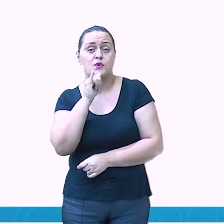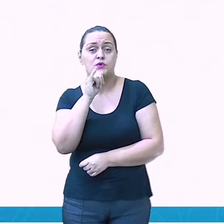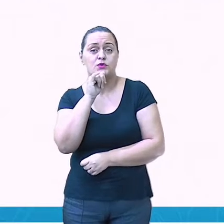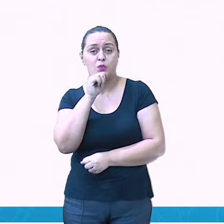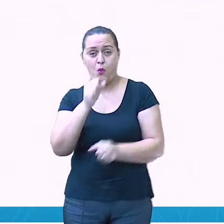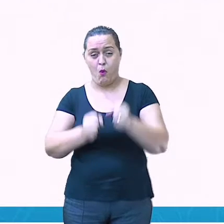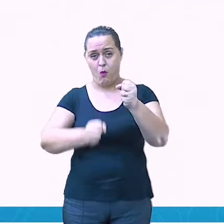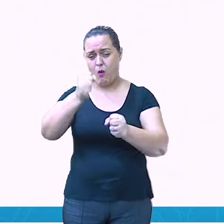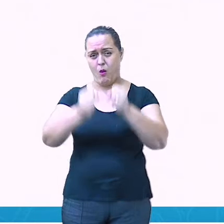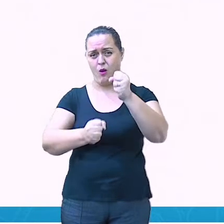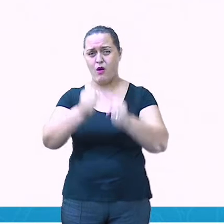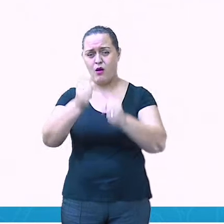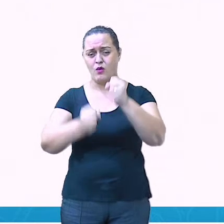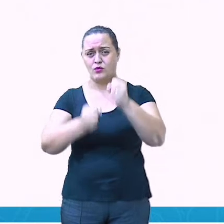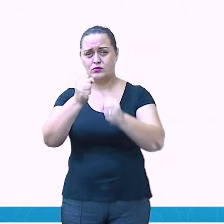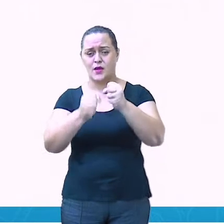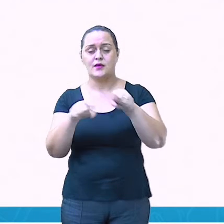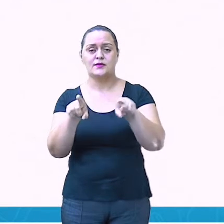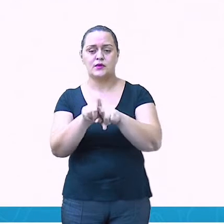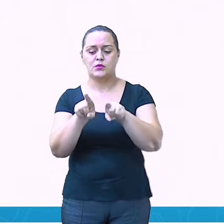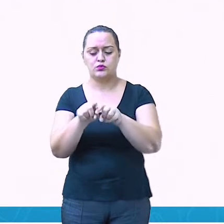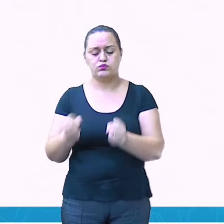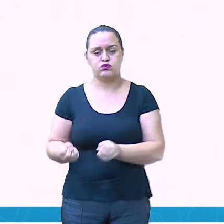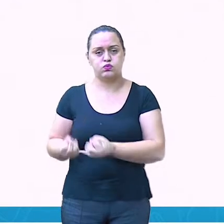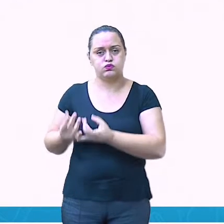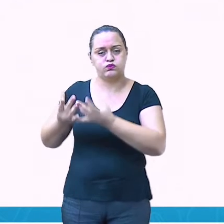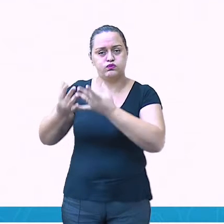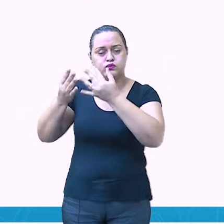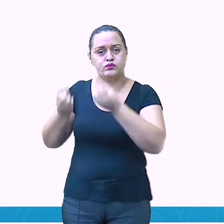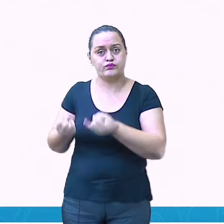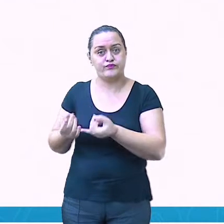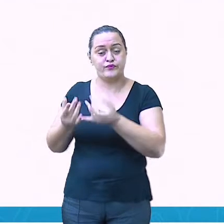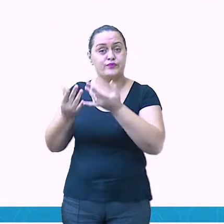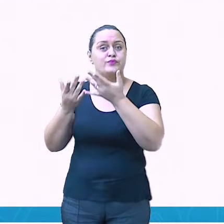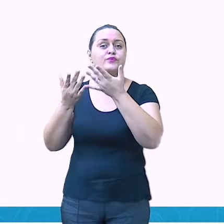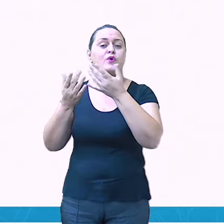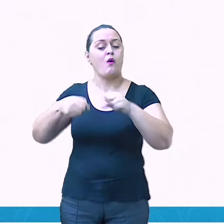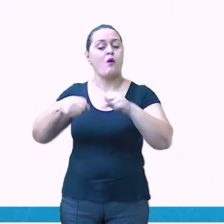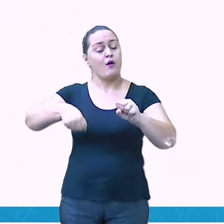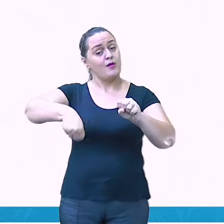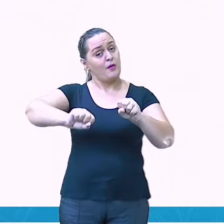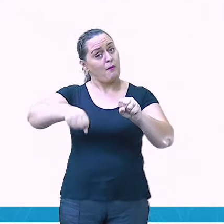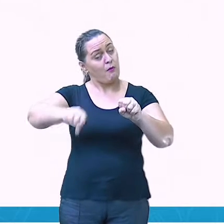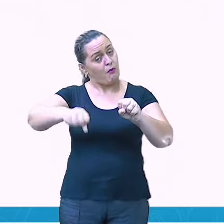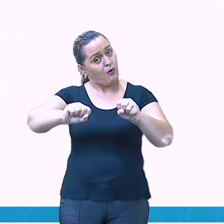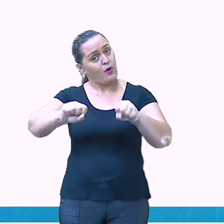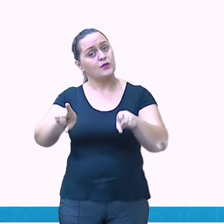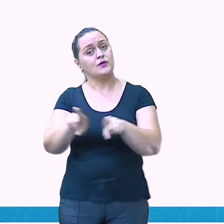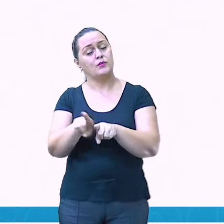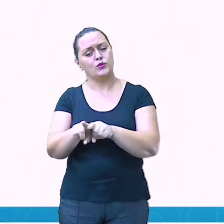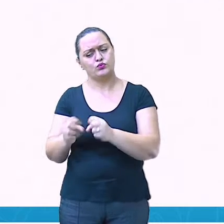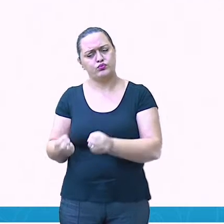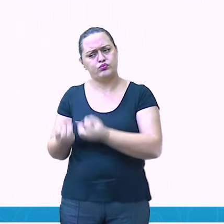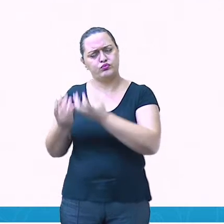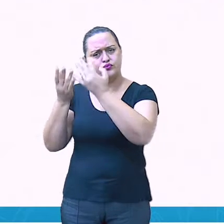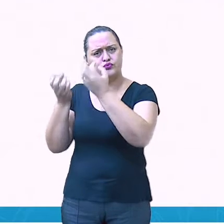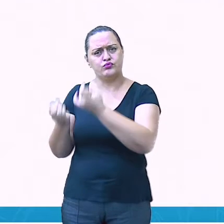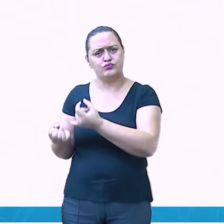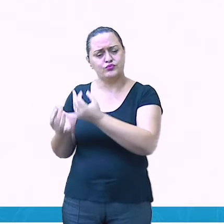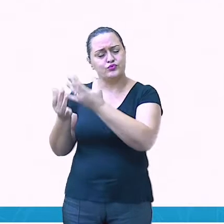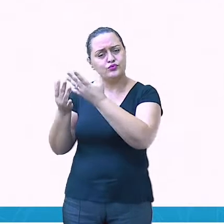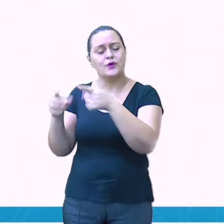gases que são liberados pelo cano de descarga da motocicleta, do carro, eles também causam danos,